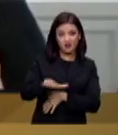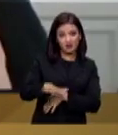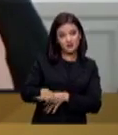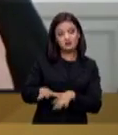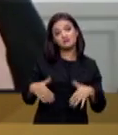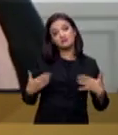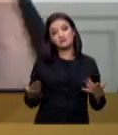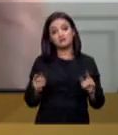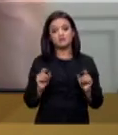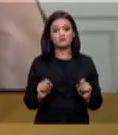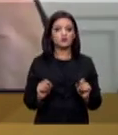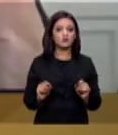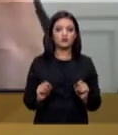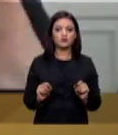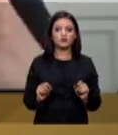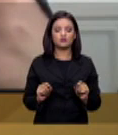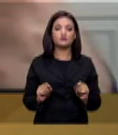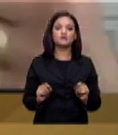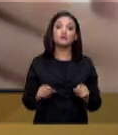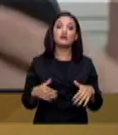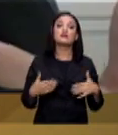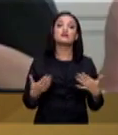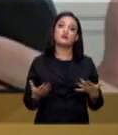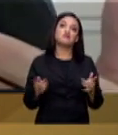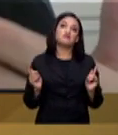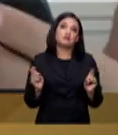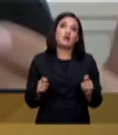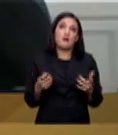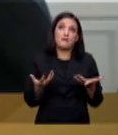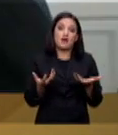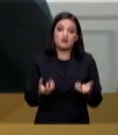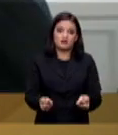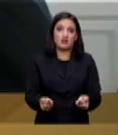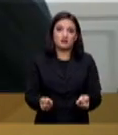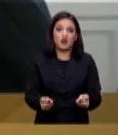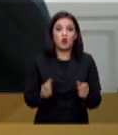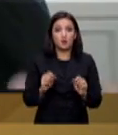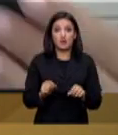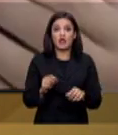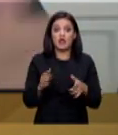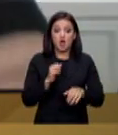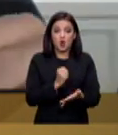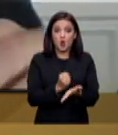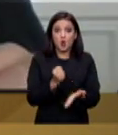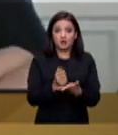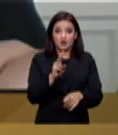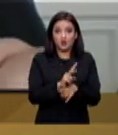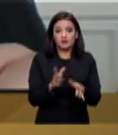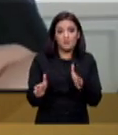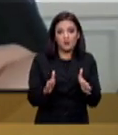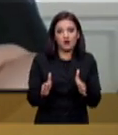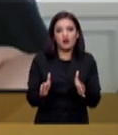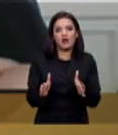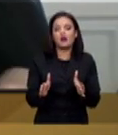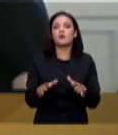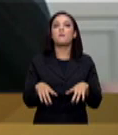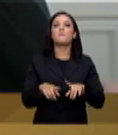em tese, é admissível a contratação temporária dentro dos